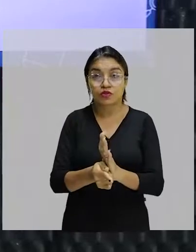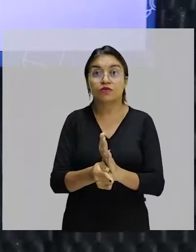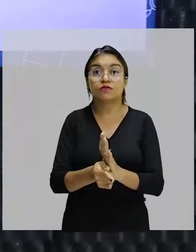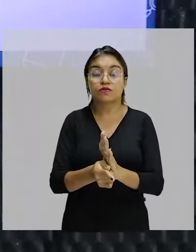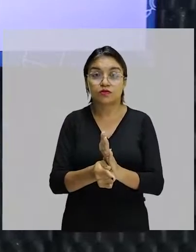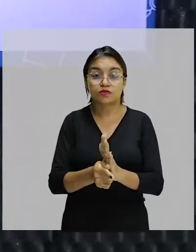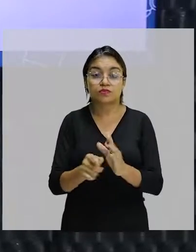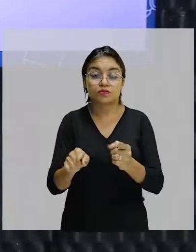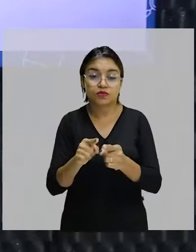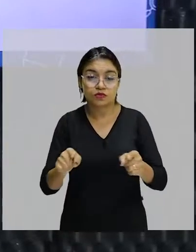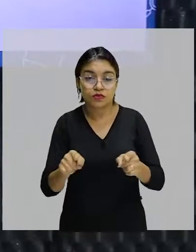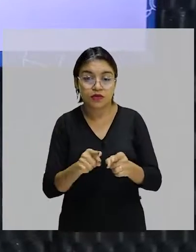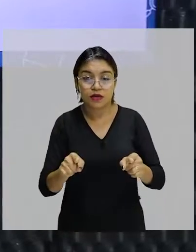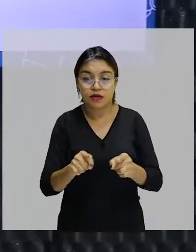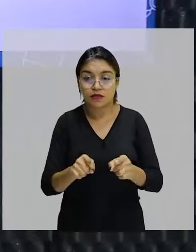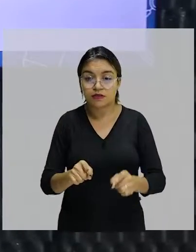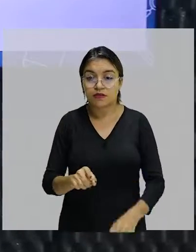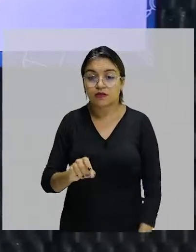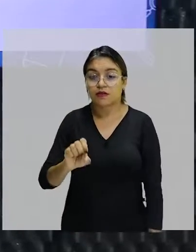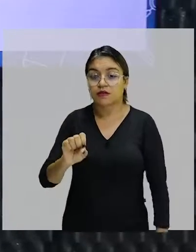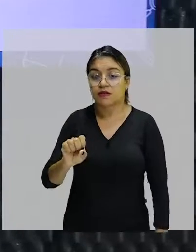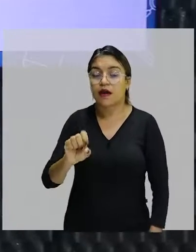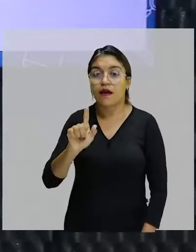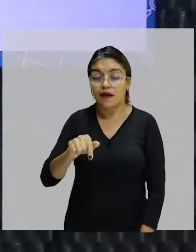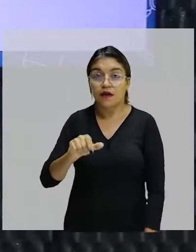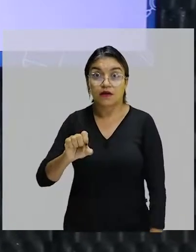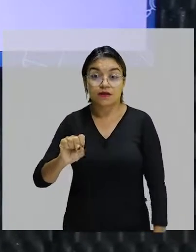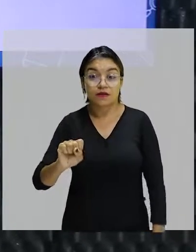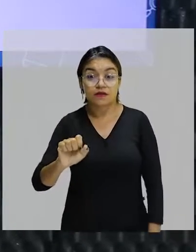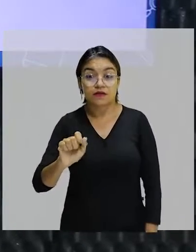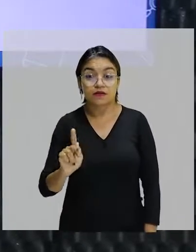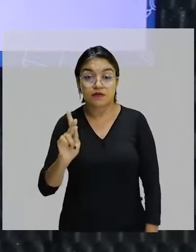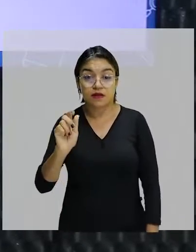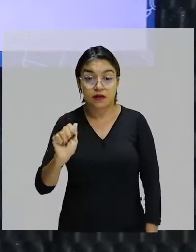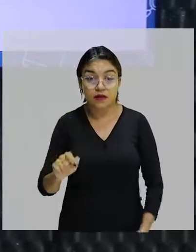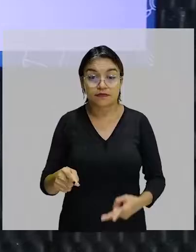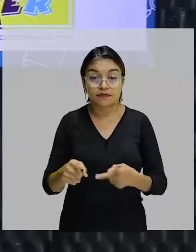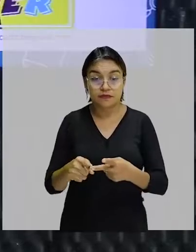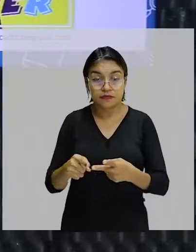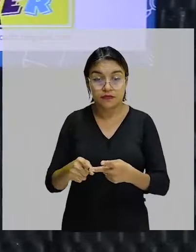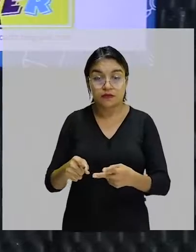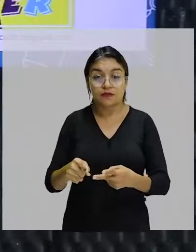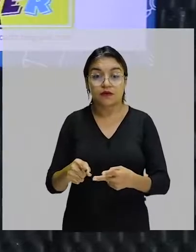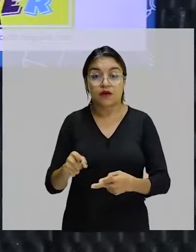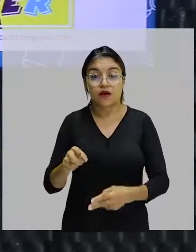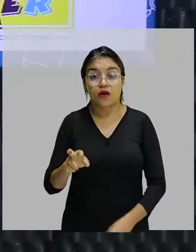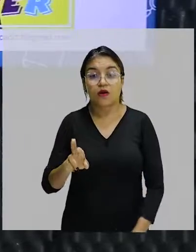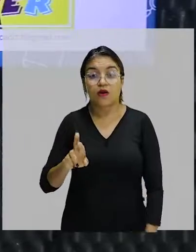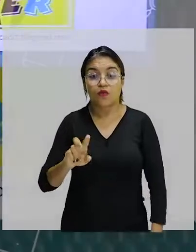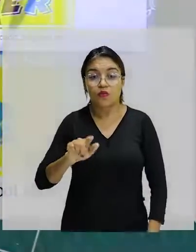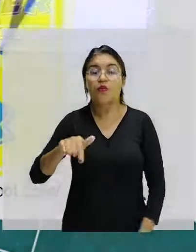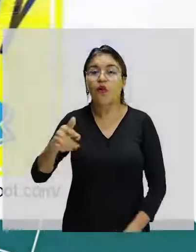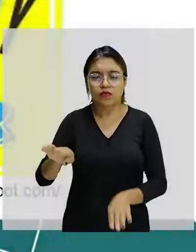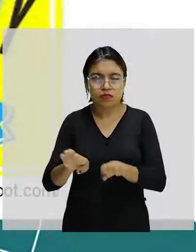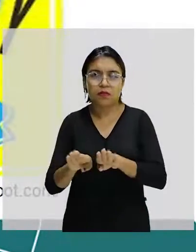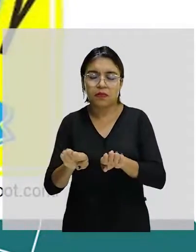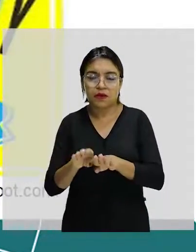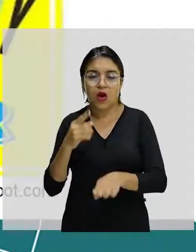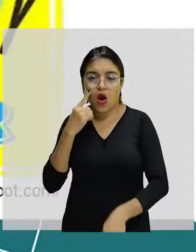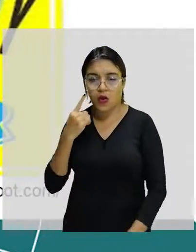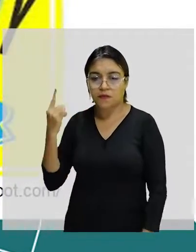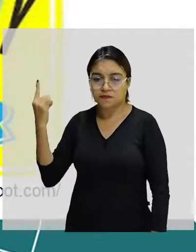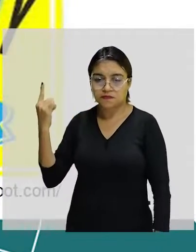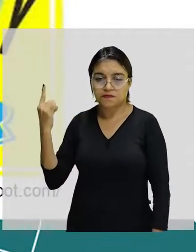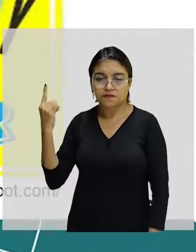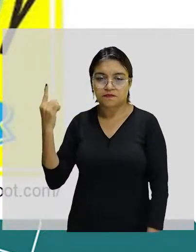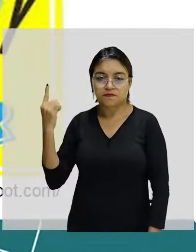ska e o rocksteady. São dois gêneros, dois estilos também de músicas que antecederam. Aqui tem duas